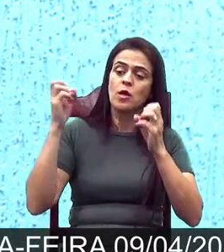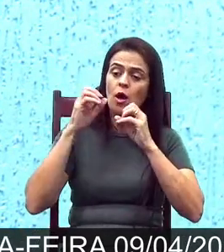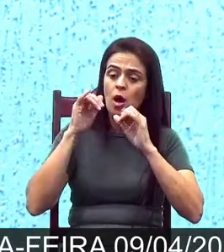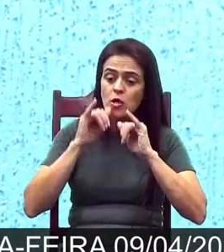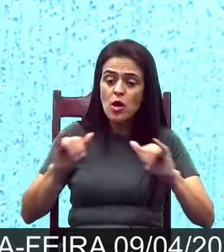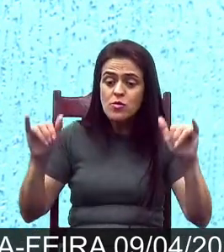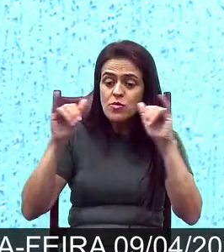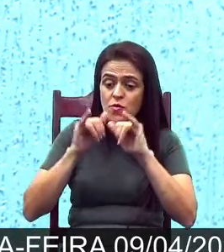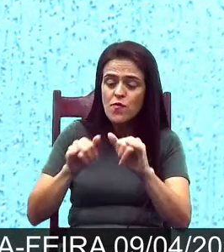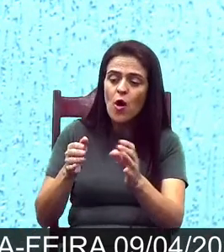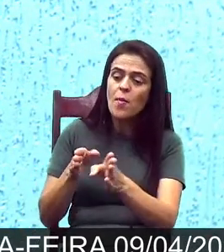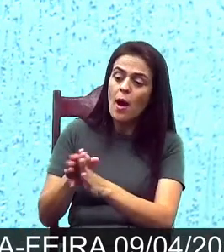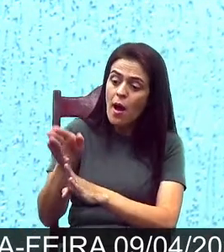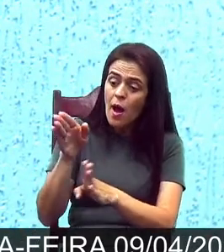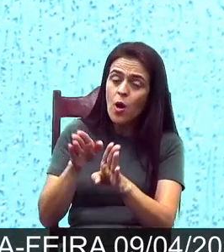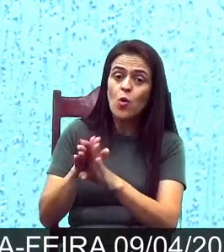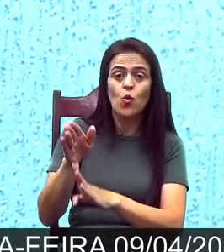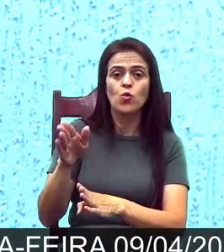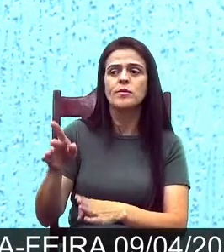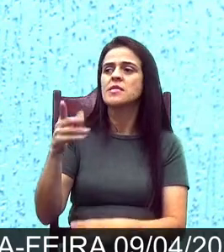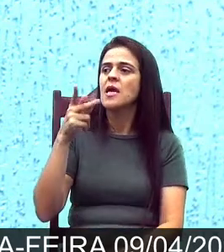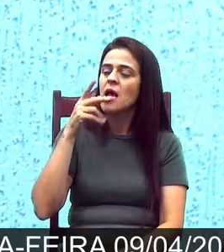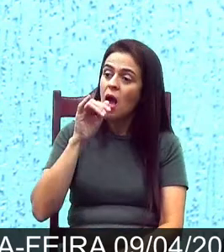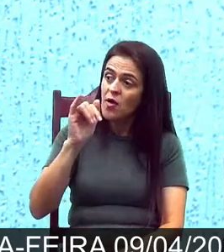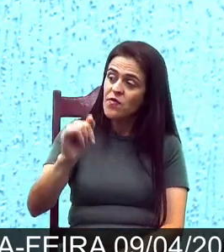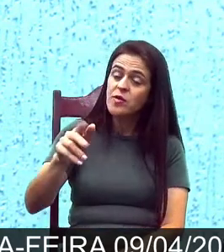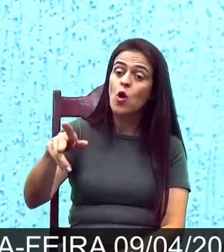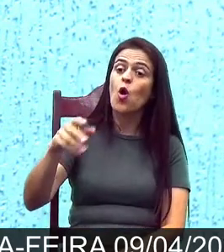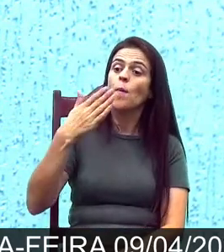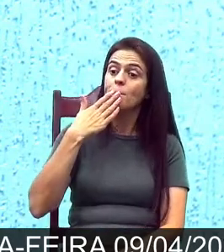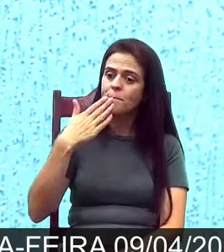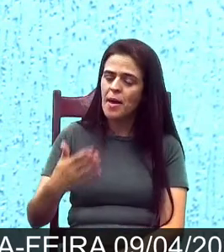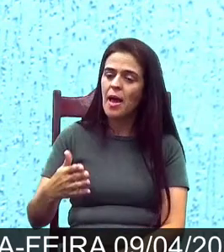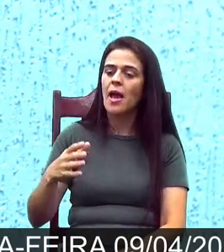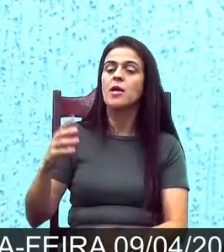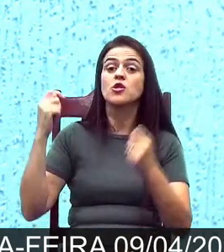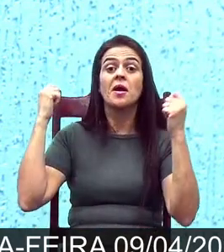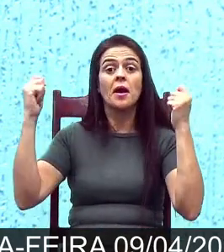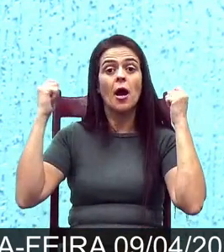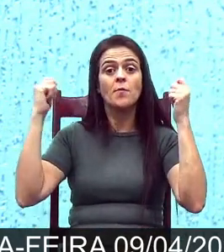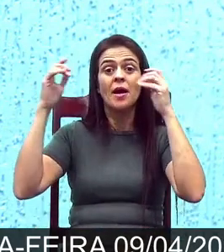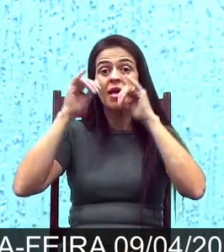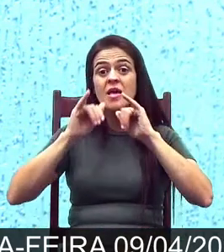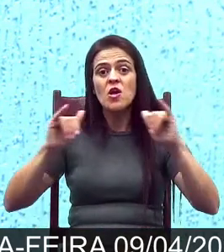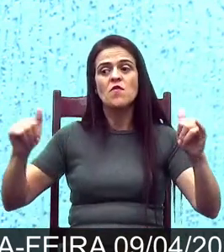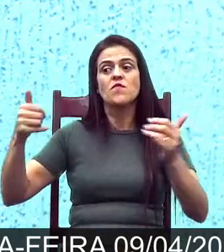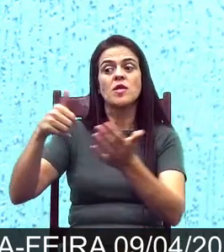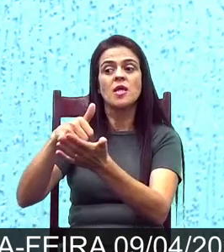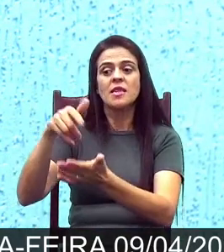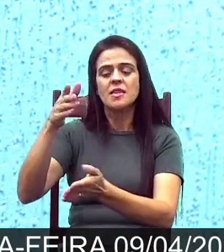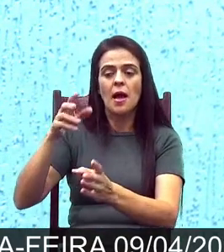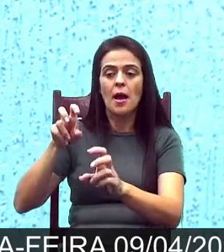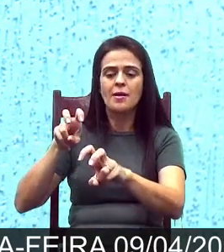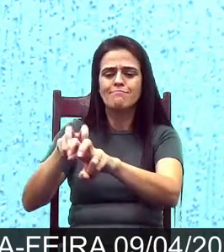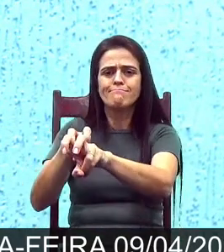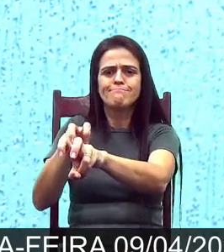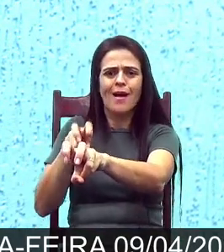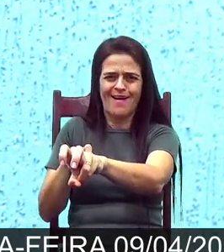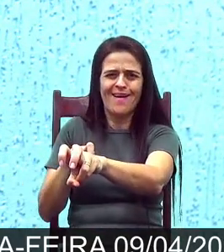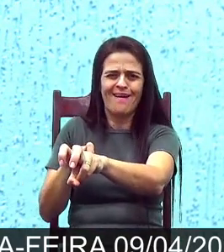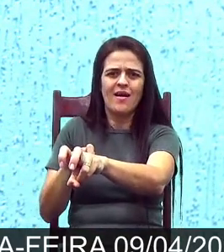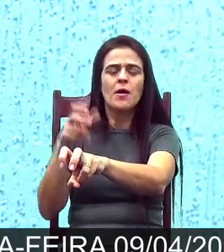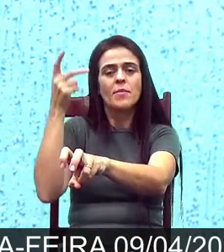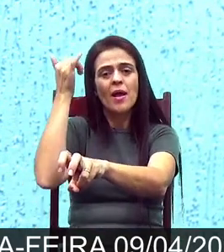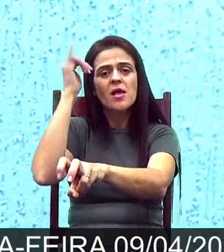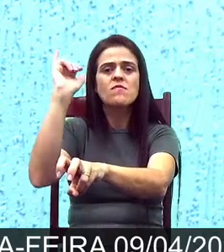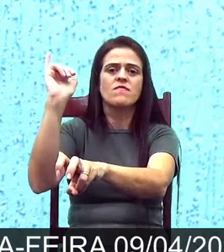público. Então faz uma notificação, faz uma orientação, faz uma campanha orientativa em relação ao pessoal da feira, até